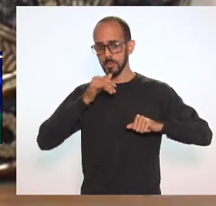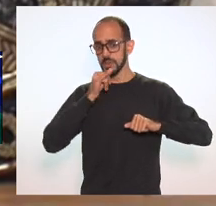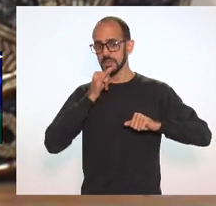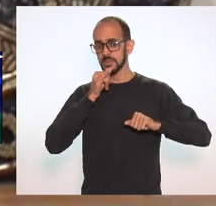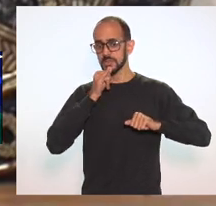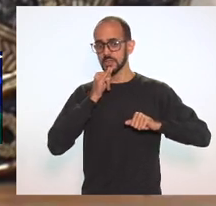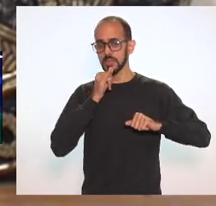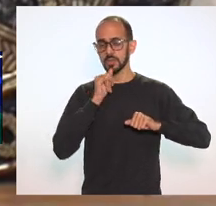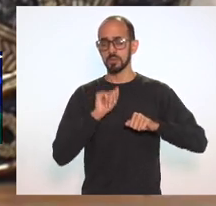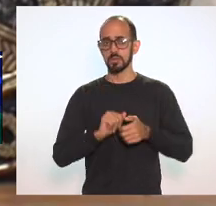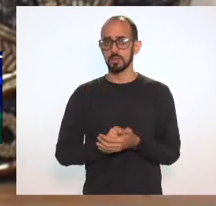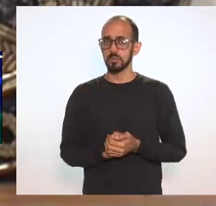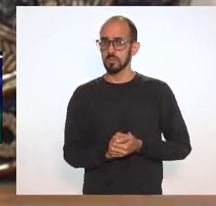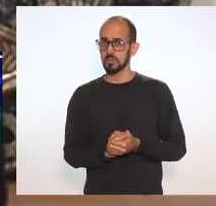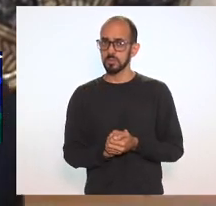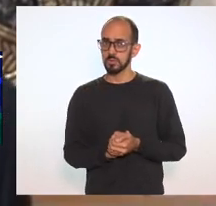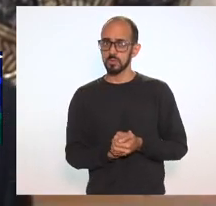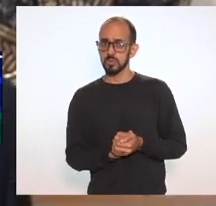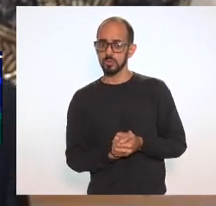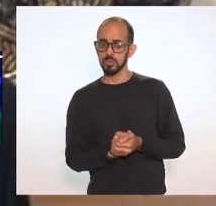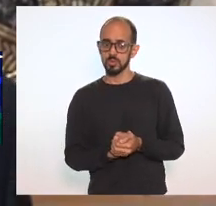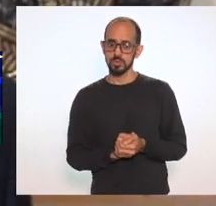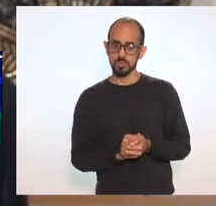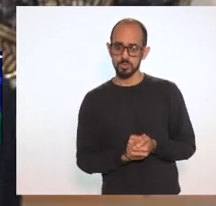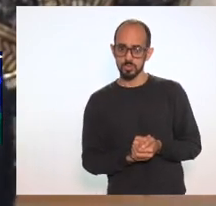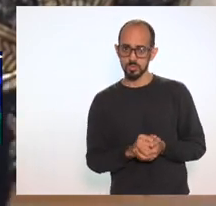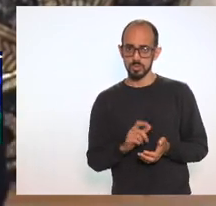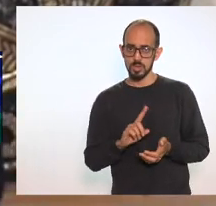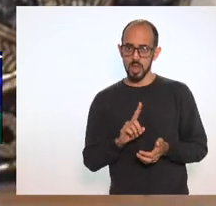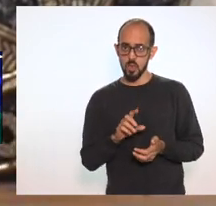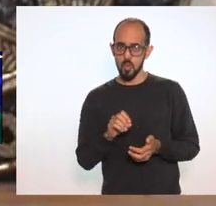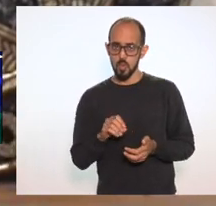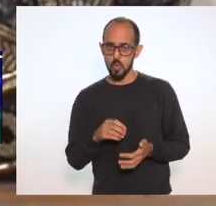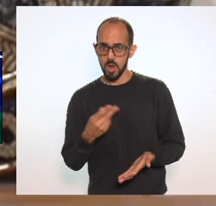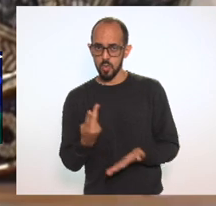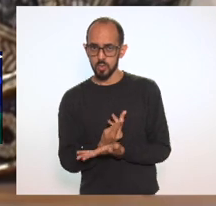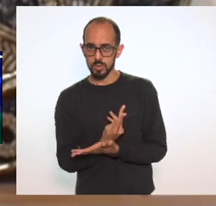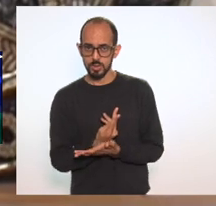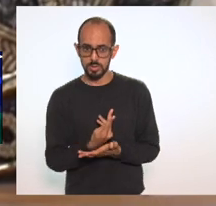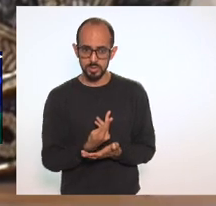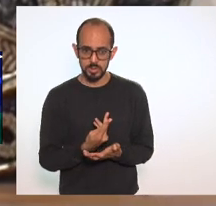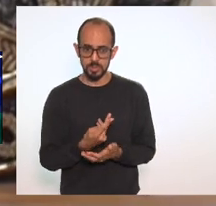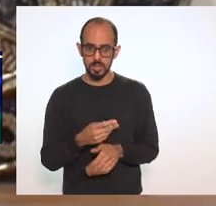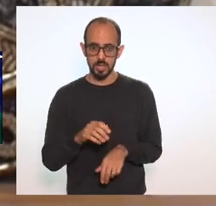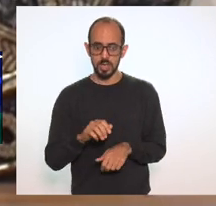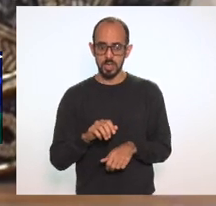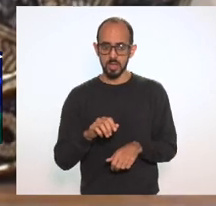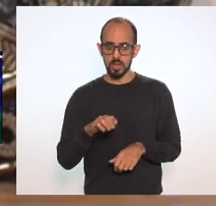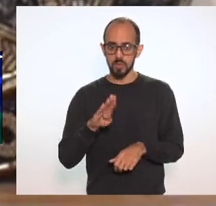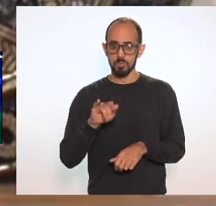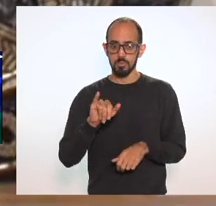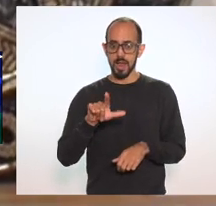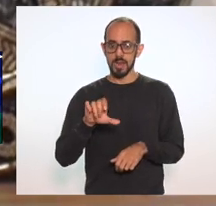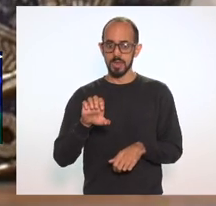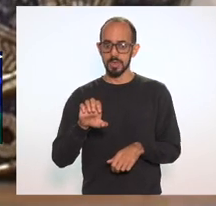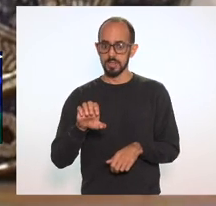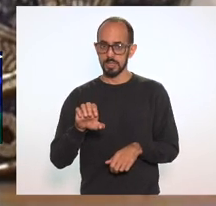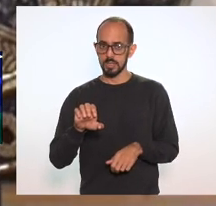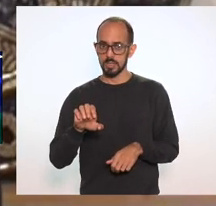como esse mas por exemplo não acontecer o baile do Mickey que acontece na vila do